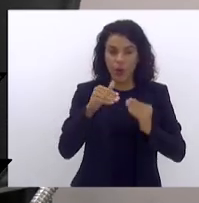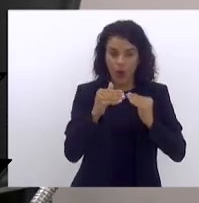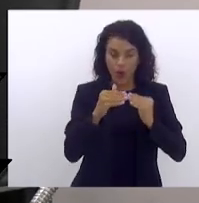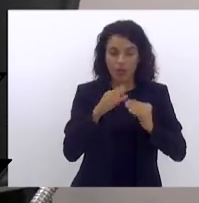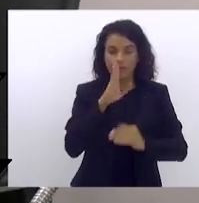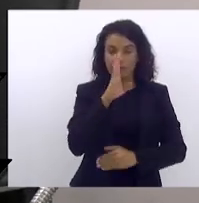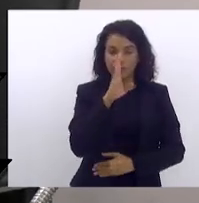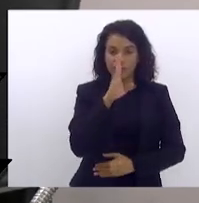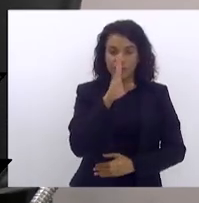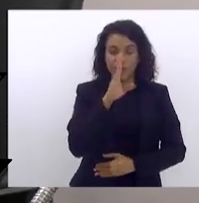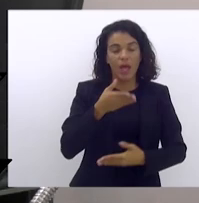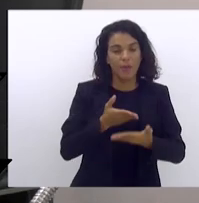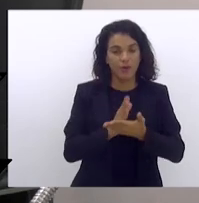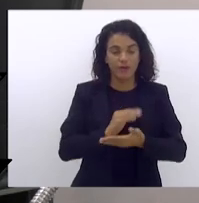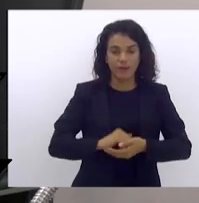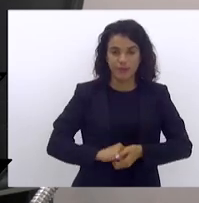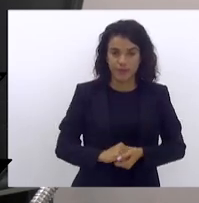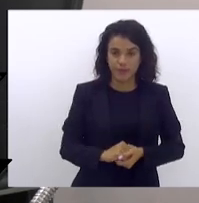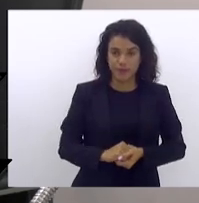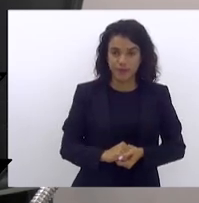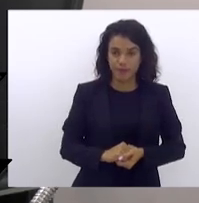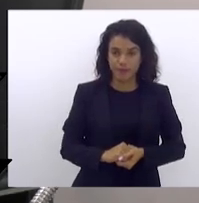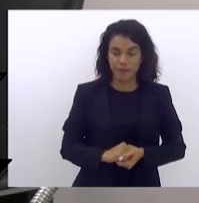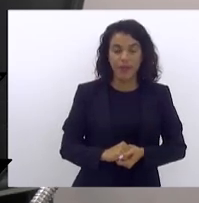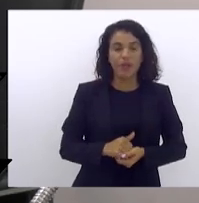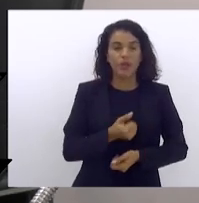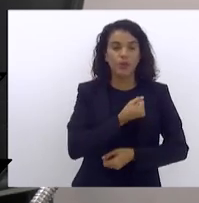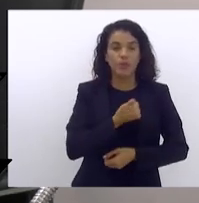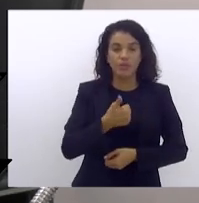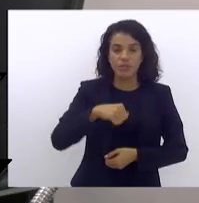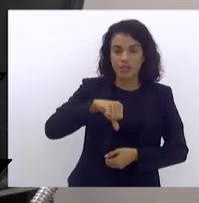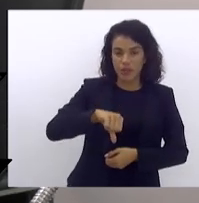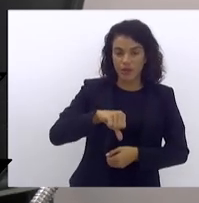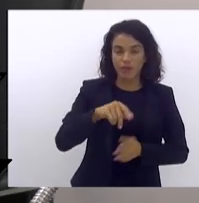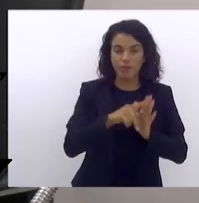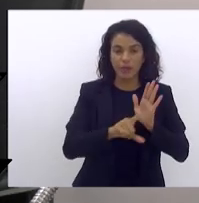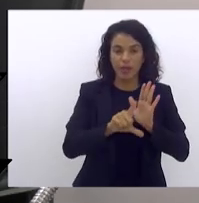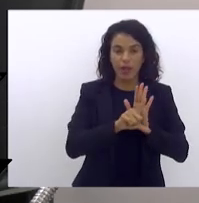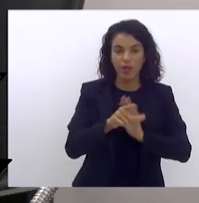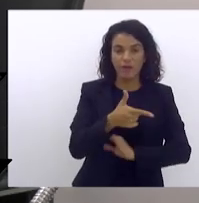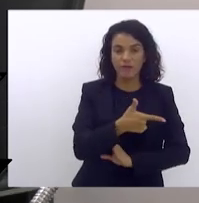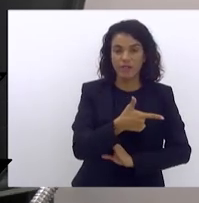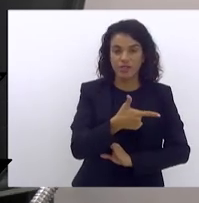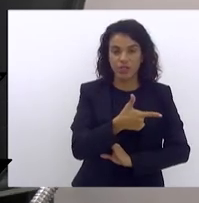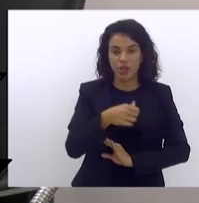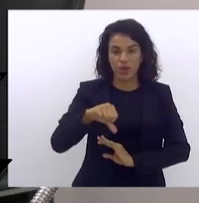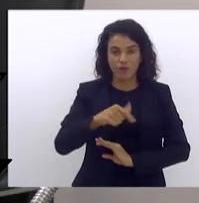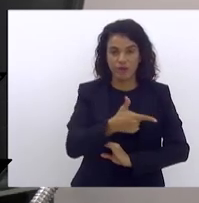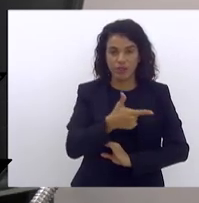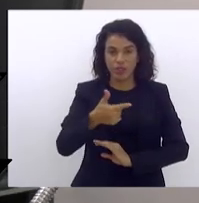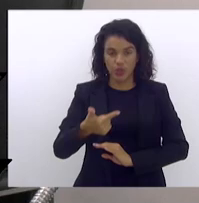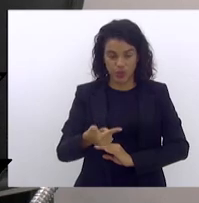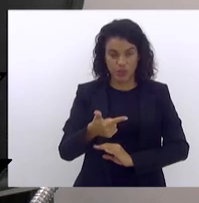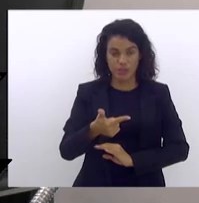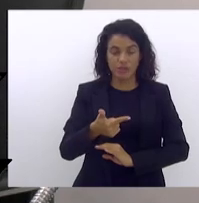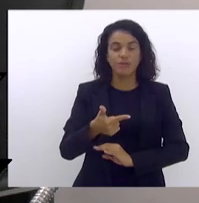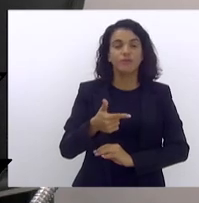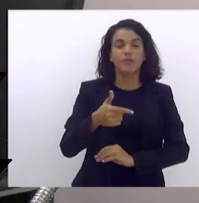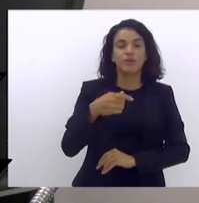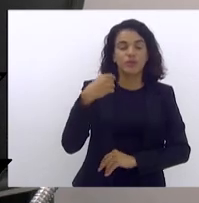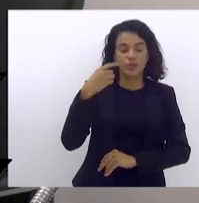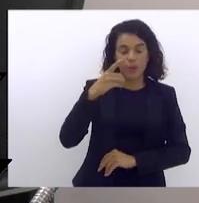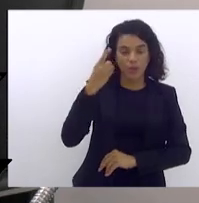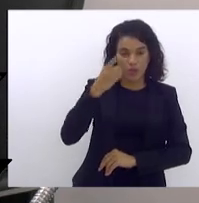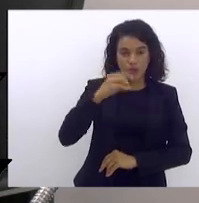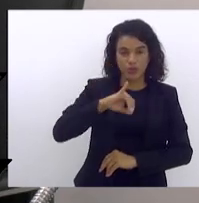aprovam, permaneçam como estão. Aprovado. 19 da pauta é o PL 2922 de 2020, de autoria do deputado Jorge Felipe Neto, que